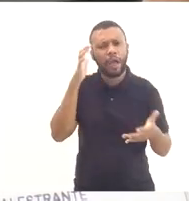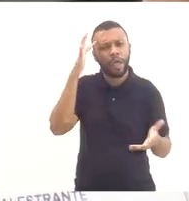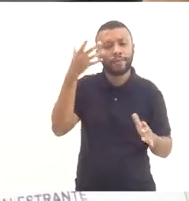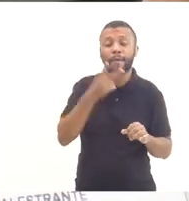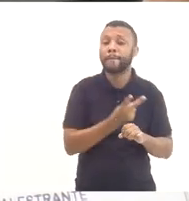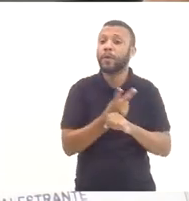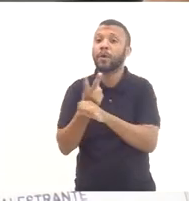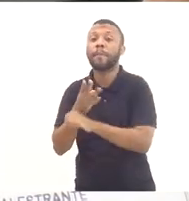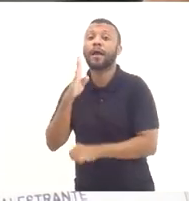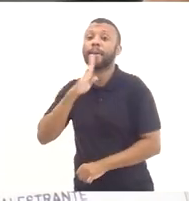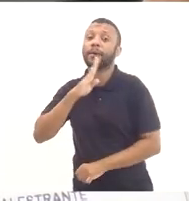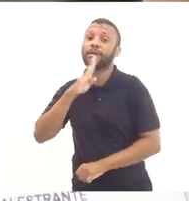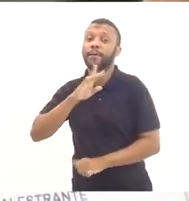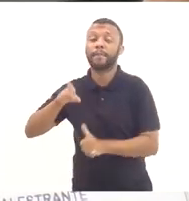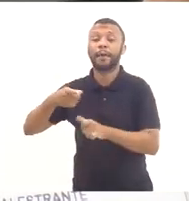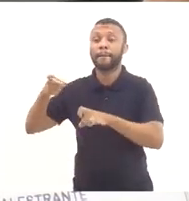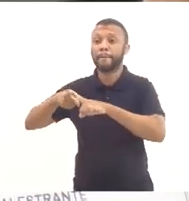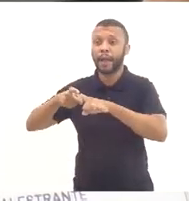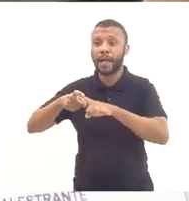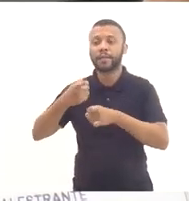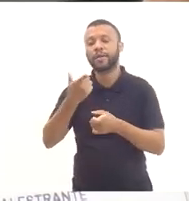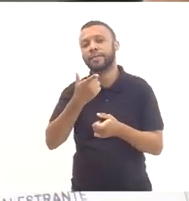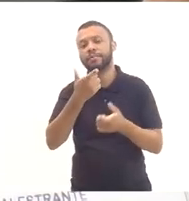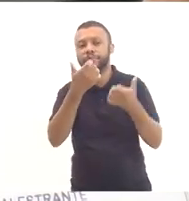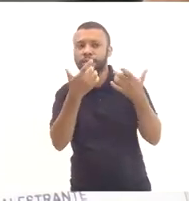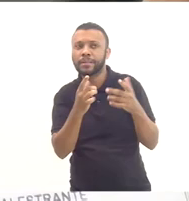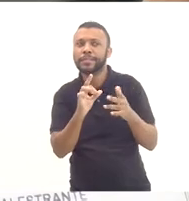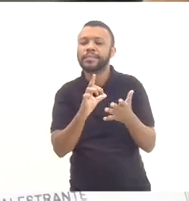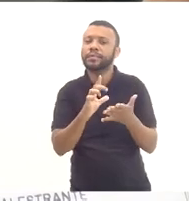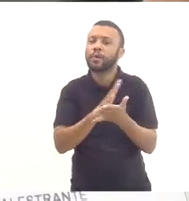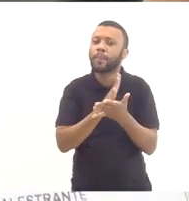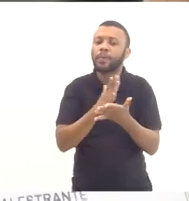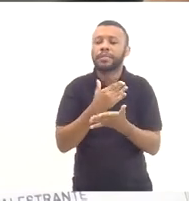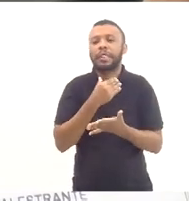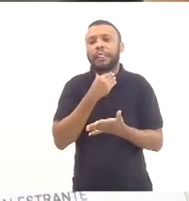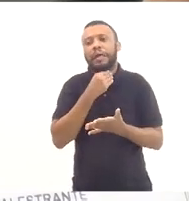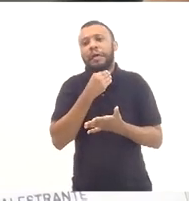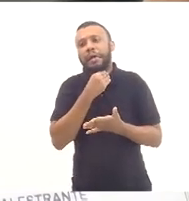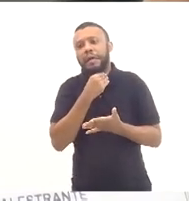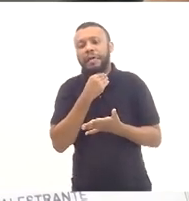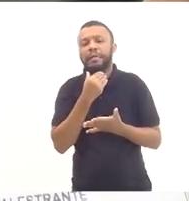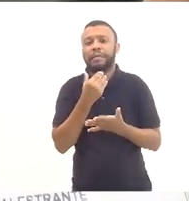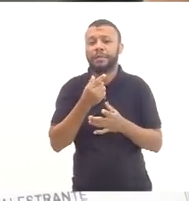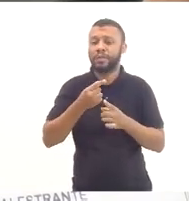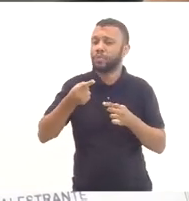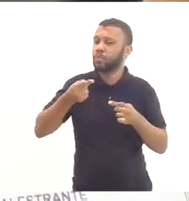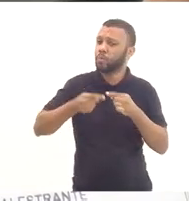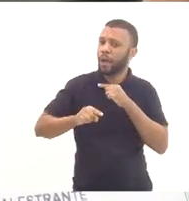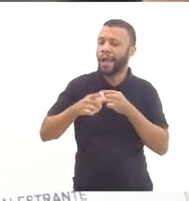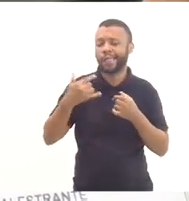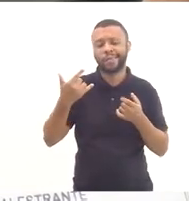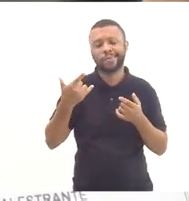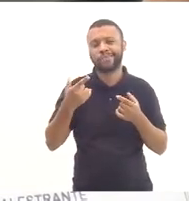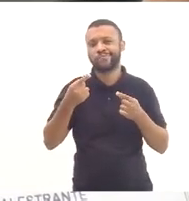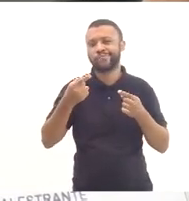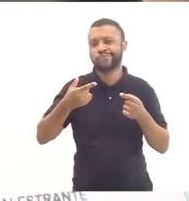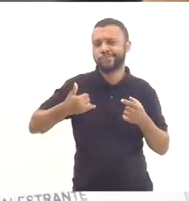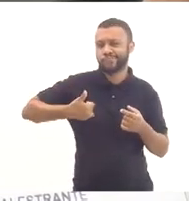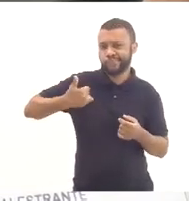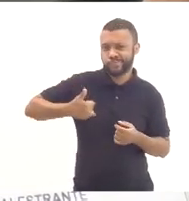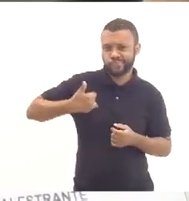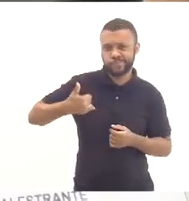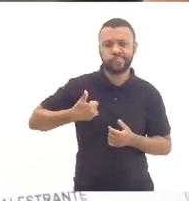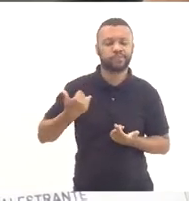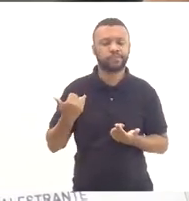na emergência a primeira médica disse para mim que ele tava com alguma coisa na garganta que não era comum na faixa etária dele mas passou um antibiótico e mandou voltar para o hotel